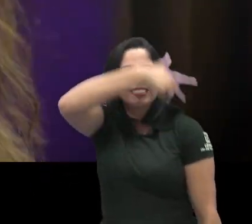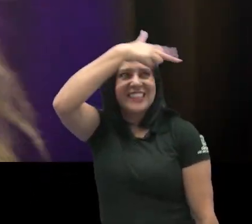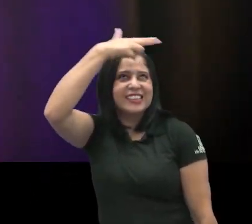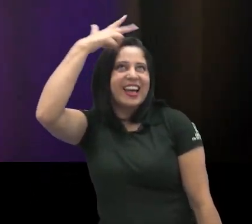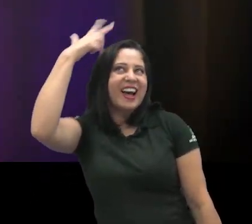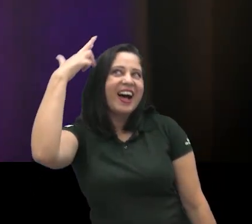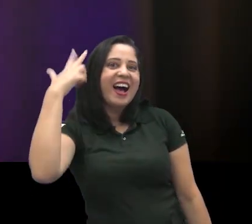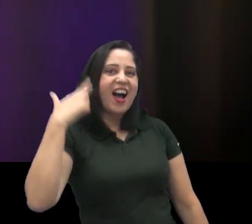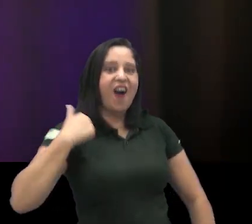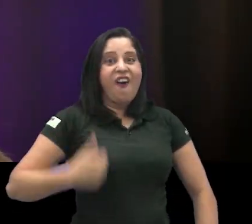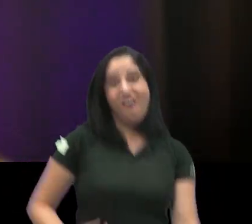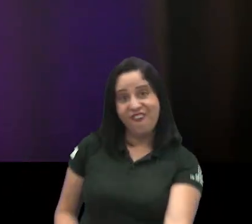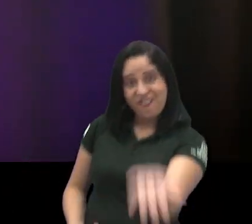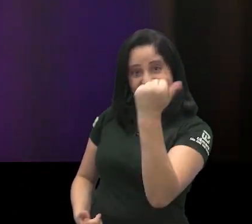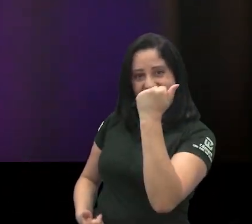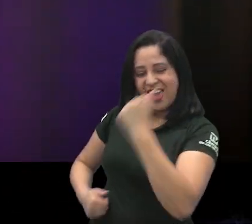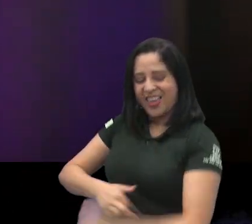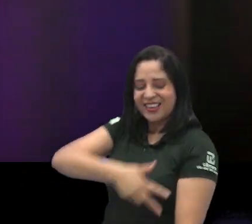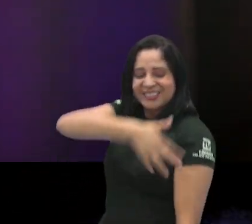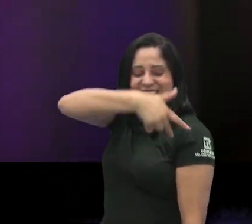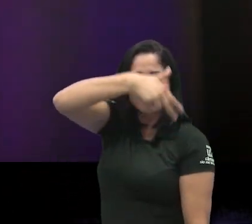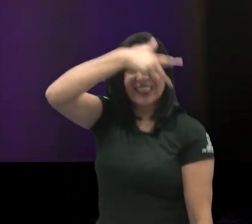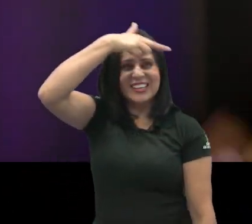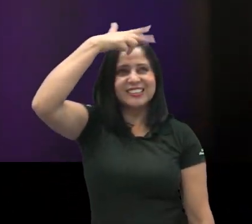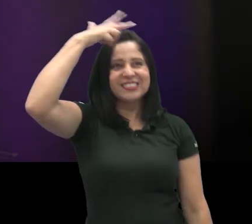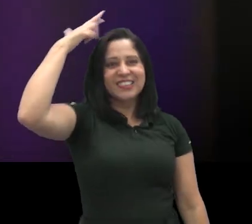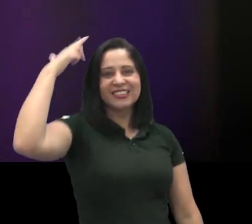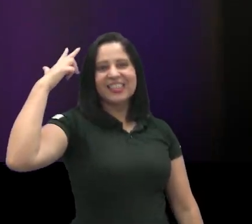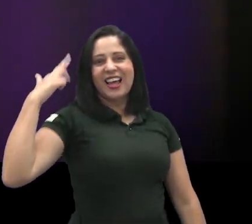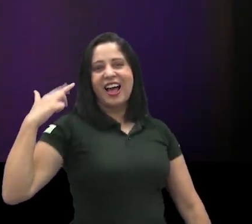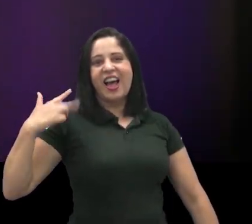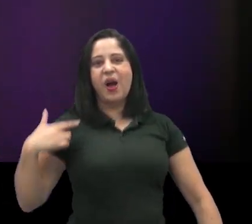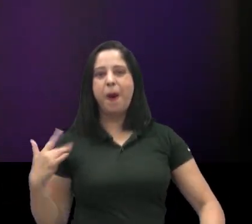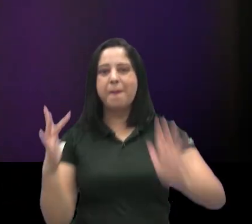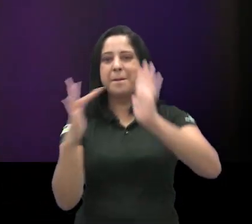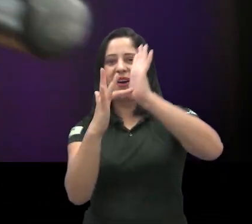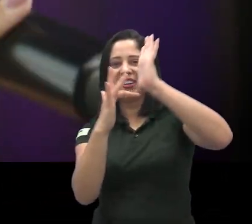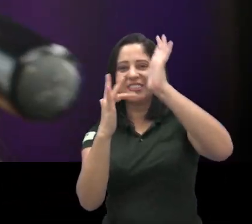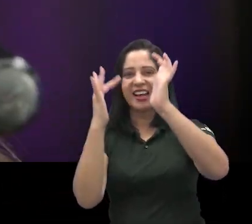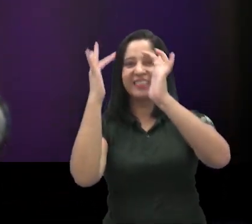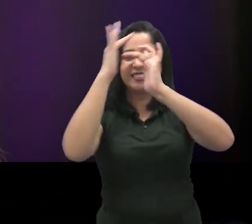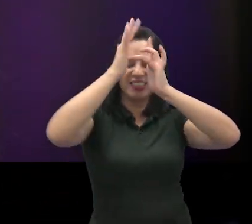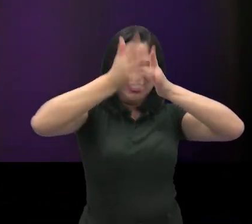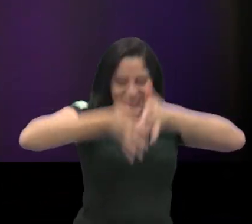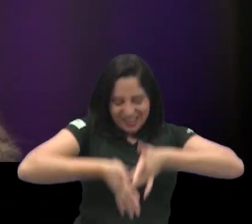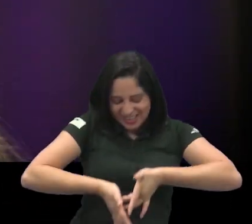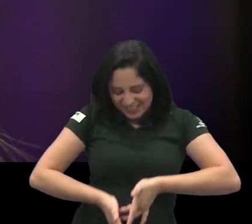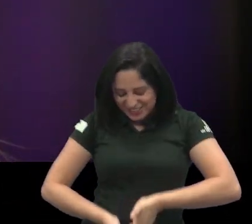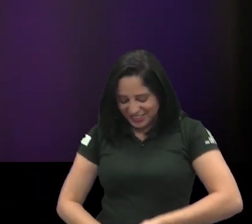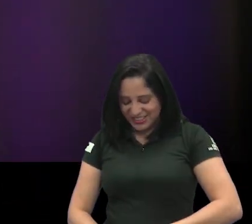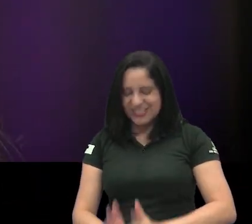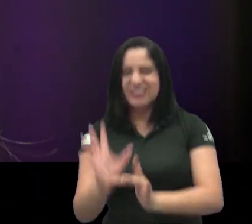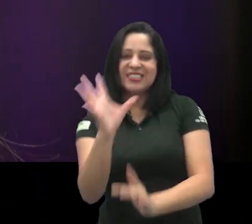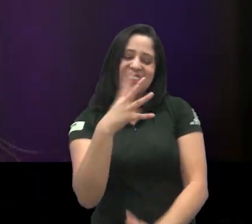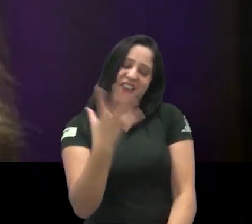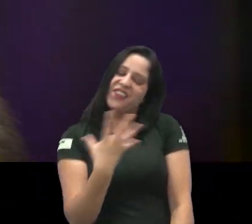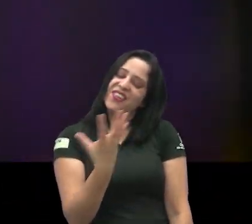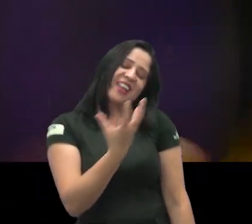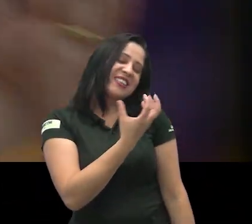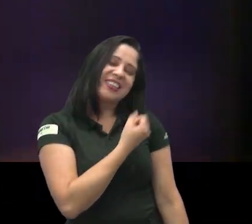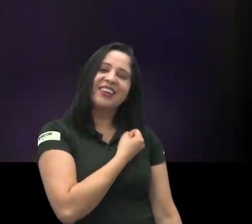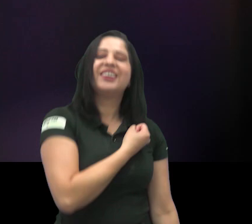está chegando o Natal, vem que está chegando o Natal, pois nasceu Jesus